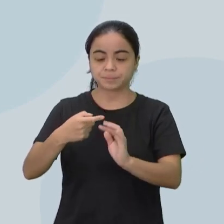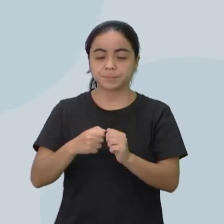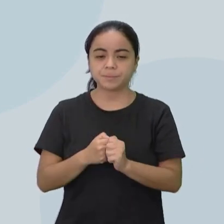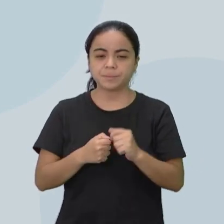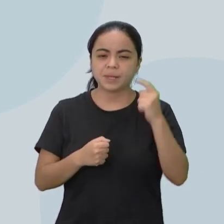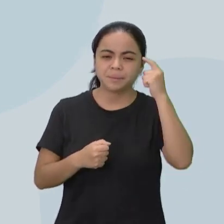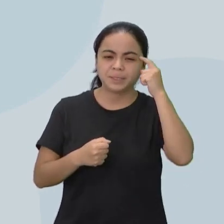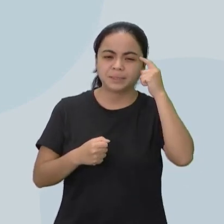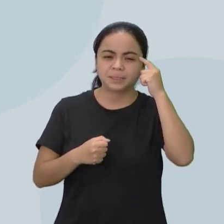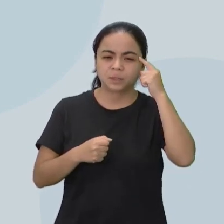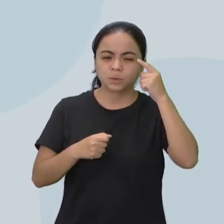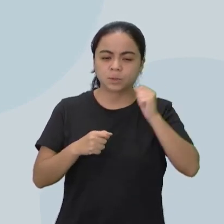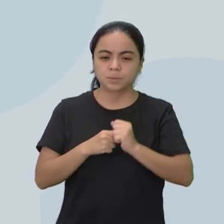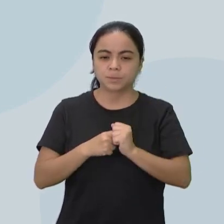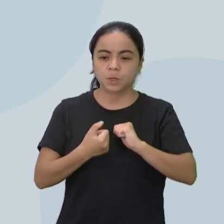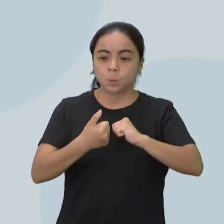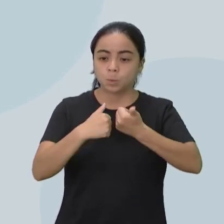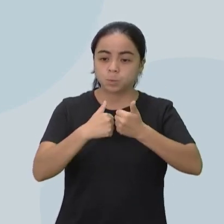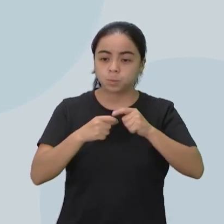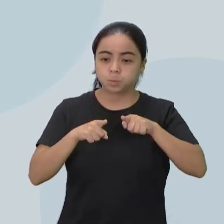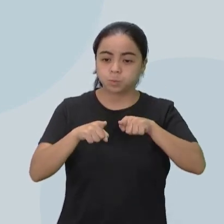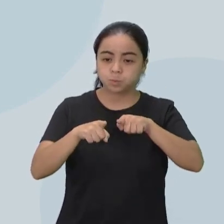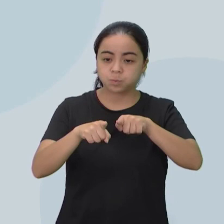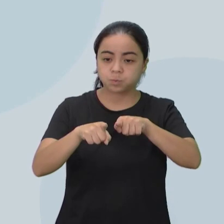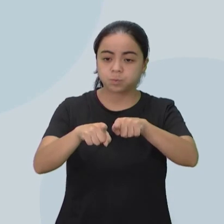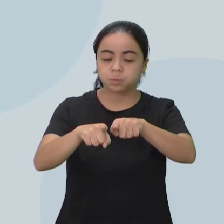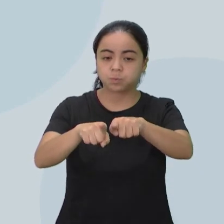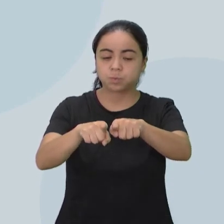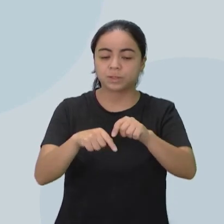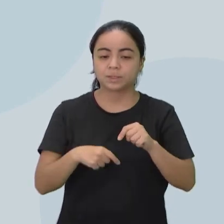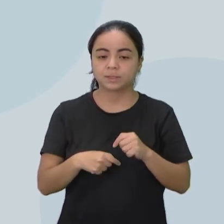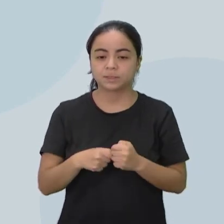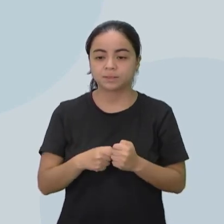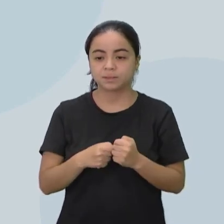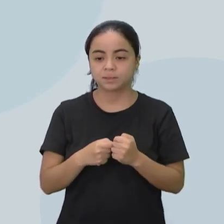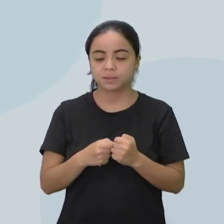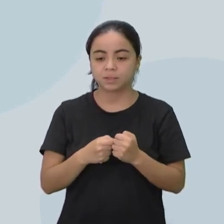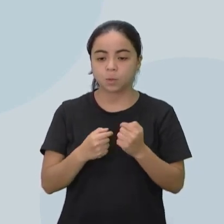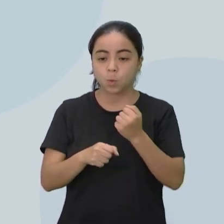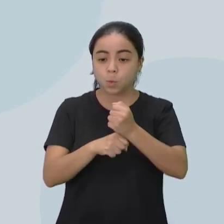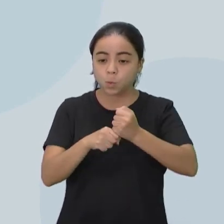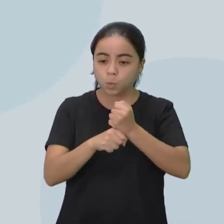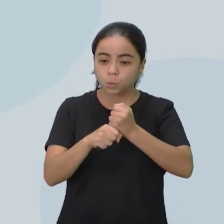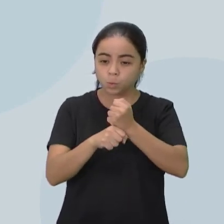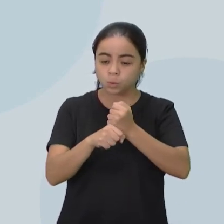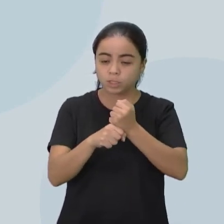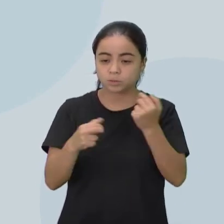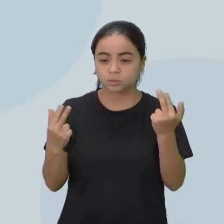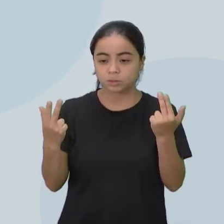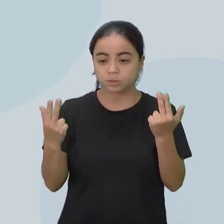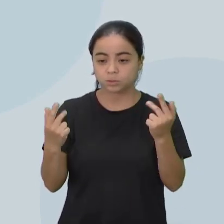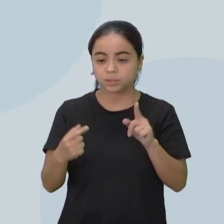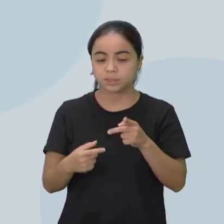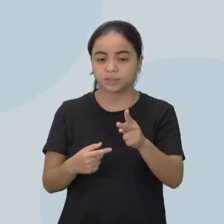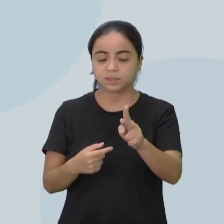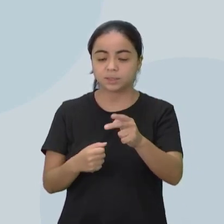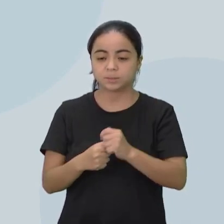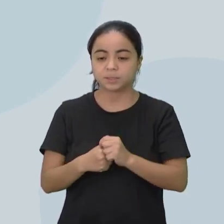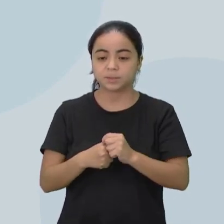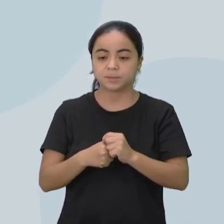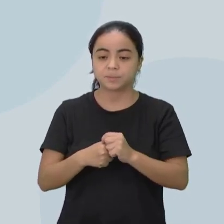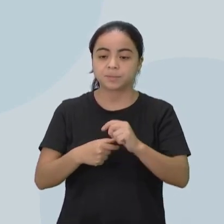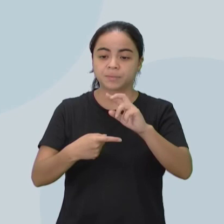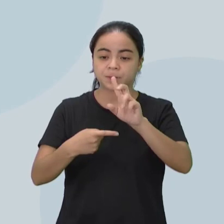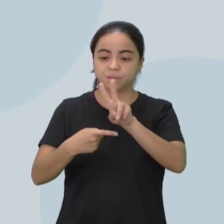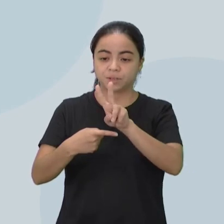sempre igual, qualquer relação que você tinha para dividir dava sempre a mesma, né? Fazendo a razão aí de distância e tempo. E aí o que